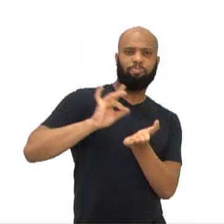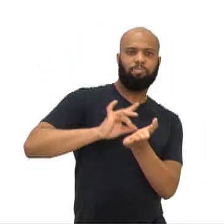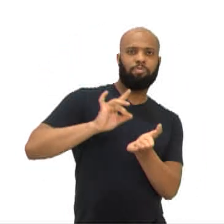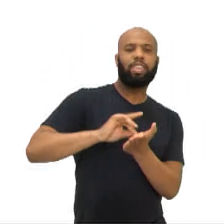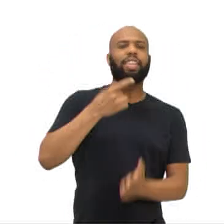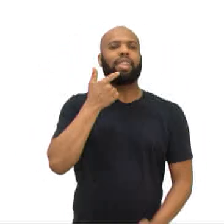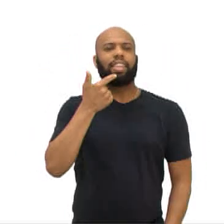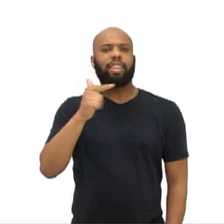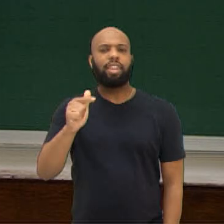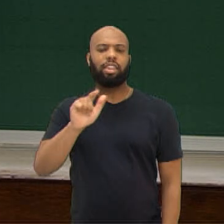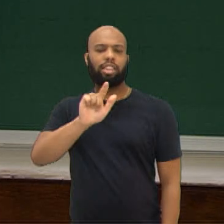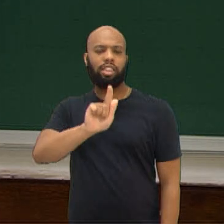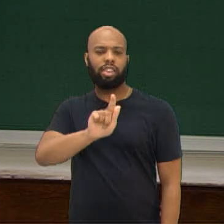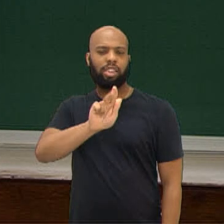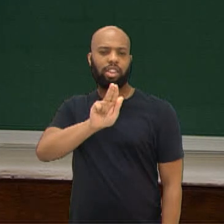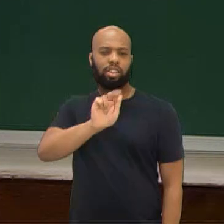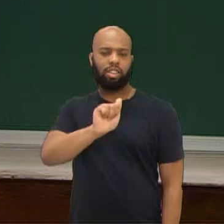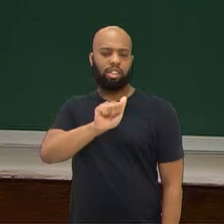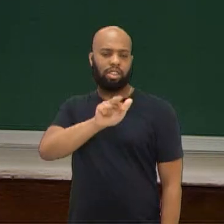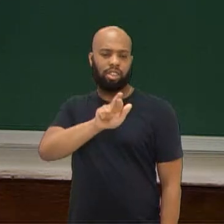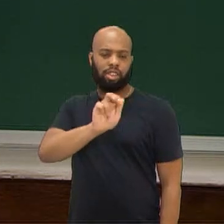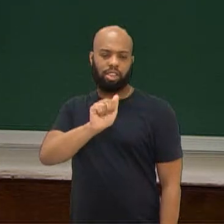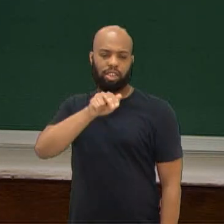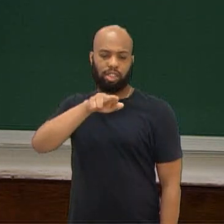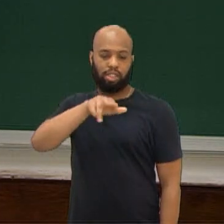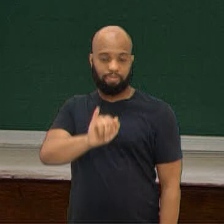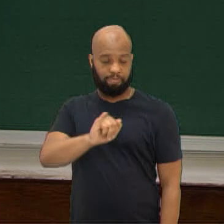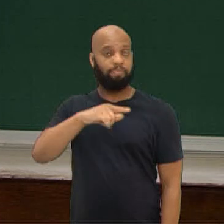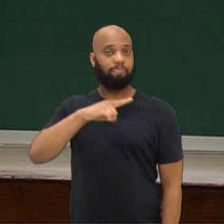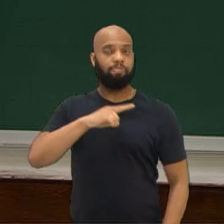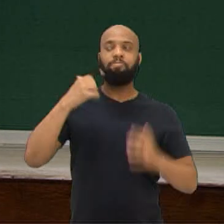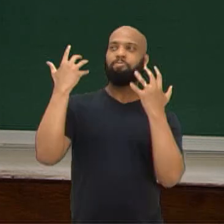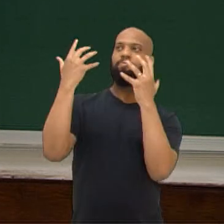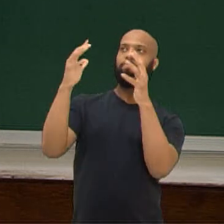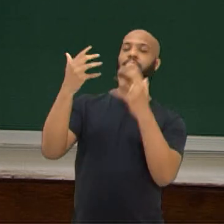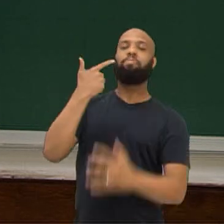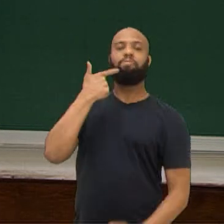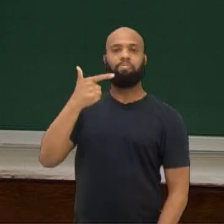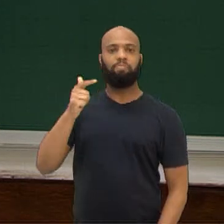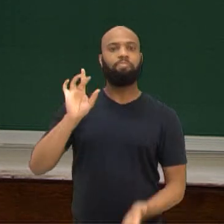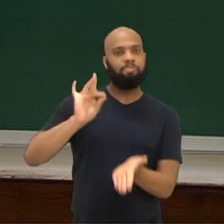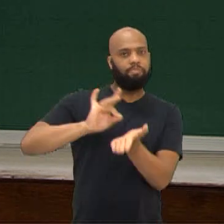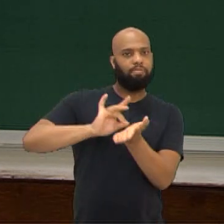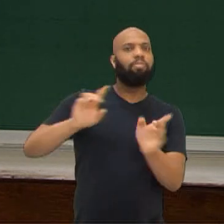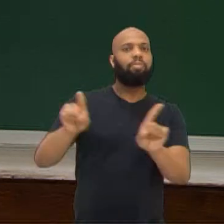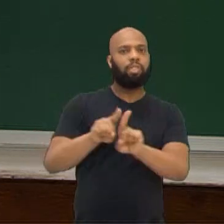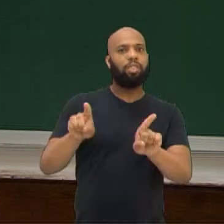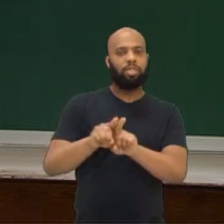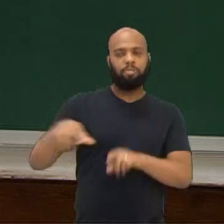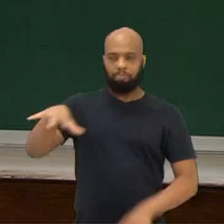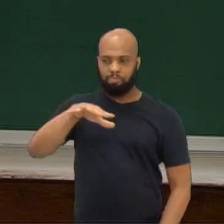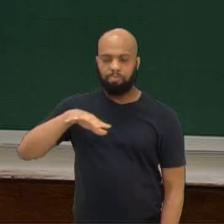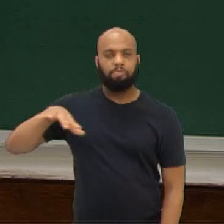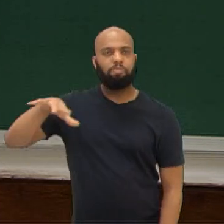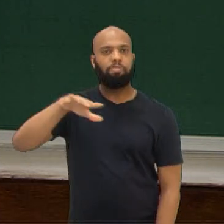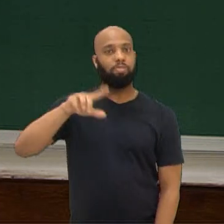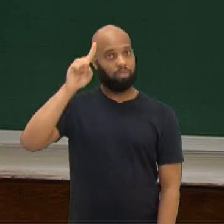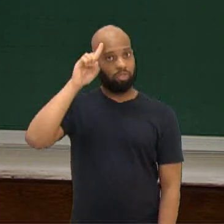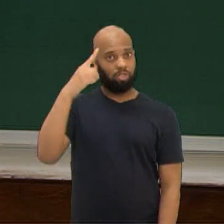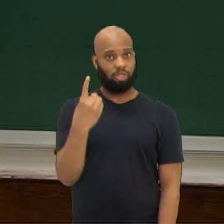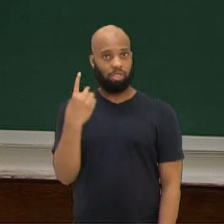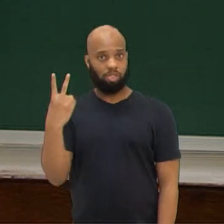que importante, uma data que se celebra a língua que também é oficial daquela nação. E el 12 de